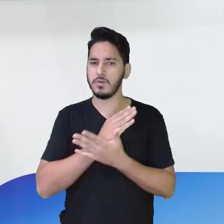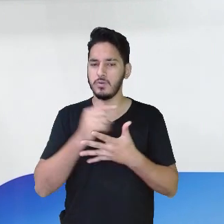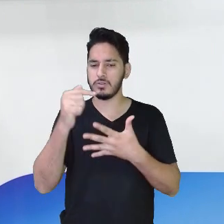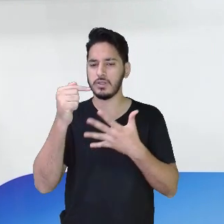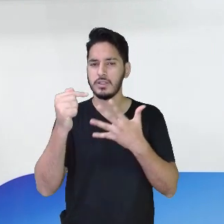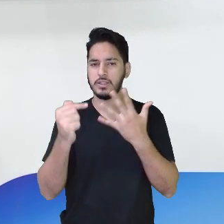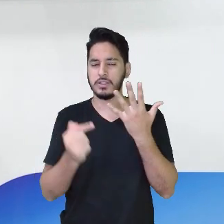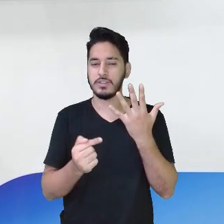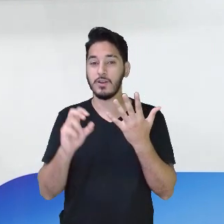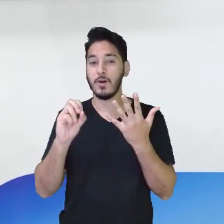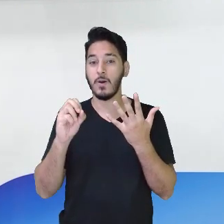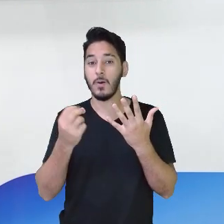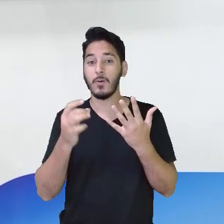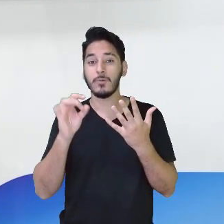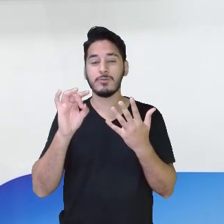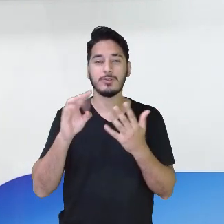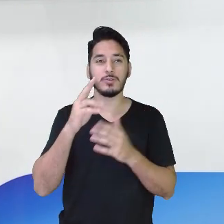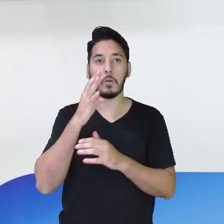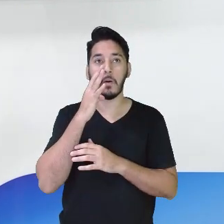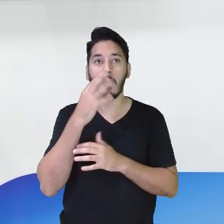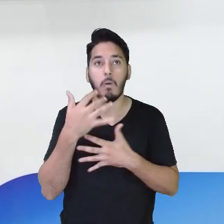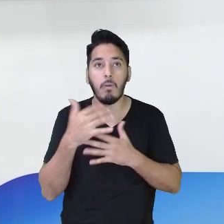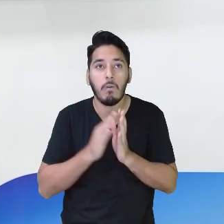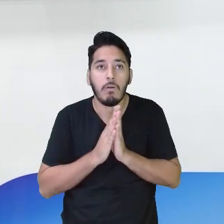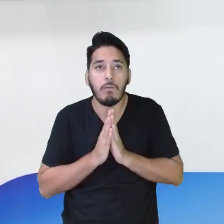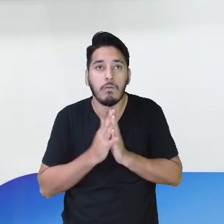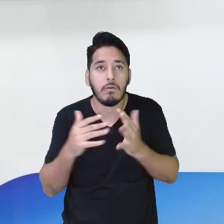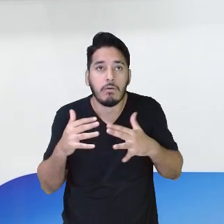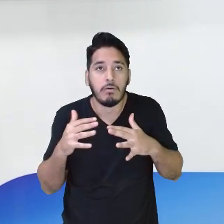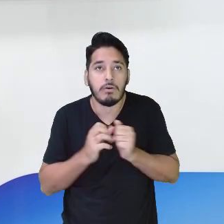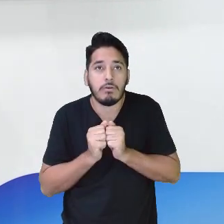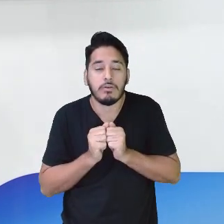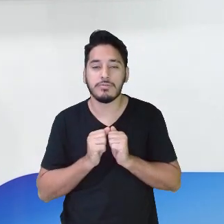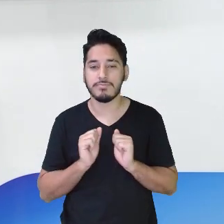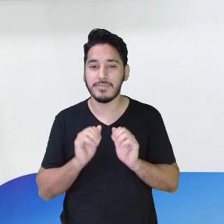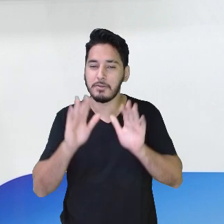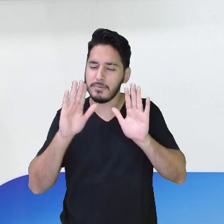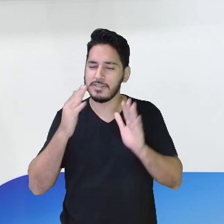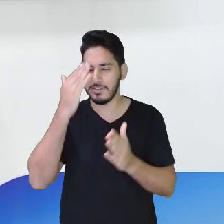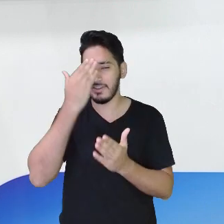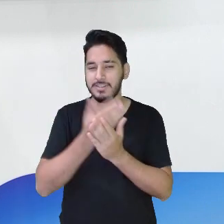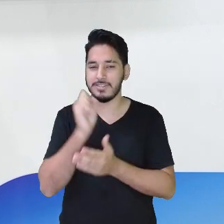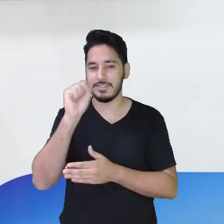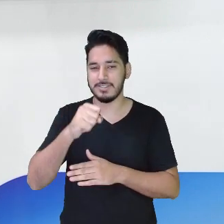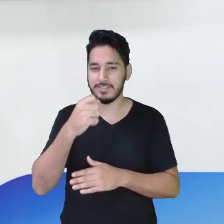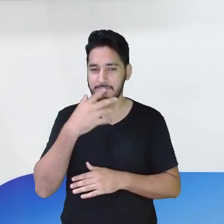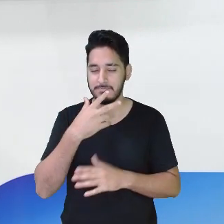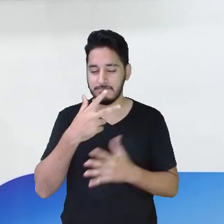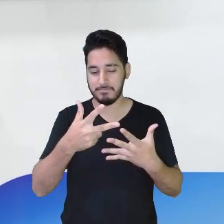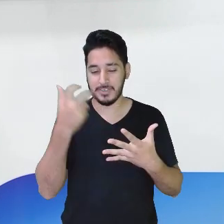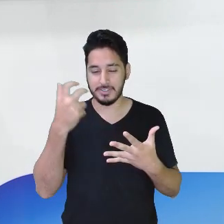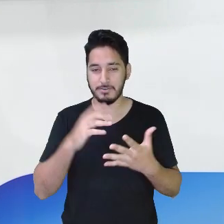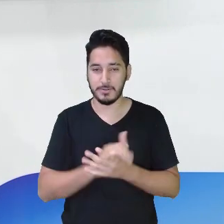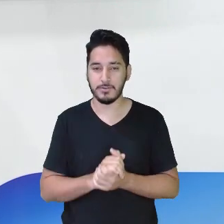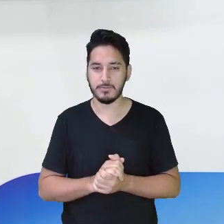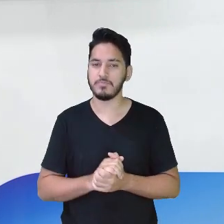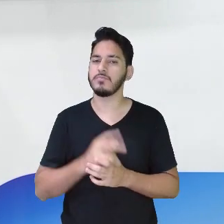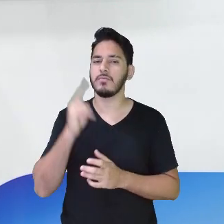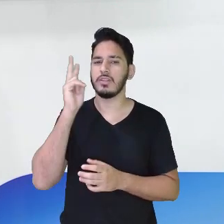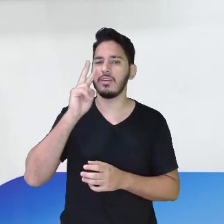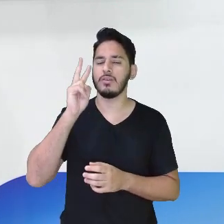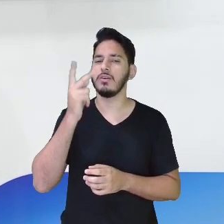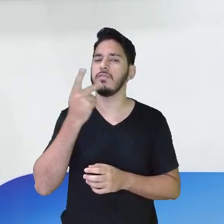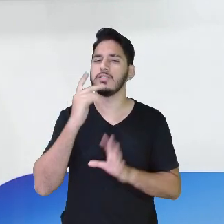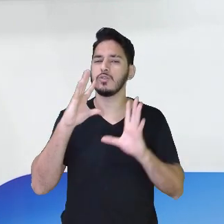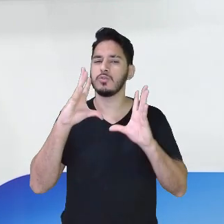ou será que ficaram tão assustados que nem prestaram atenção nesse fator? Mas acredito que sim. Vocês lembram? Trabalhamos aqui